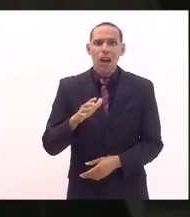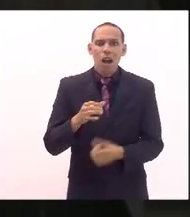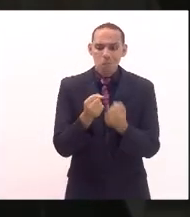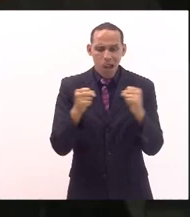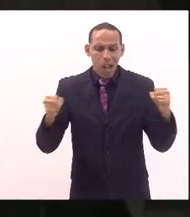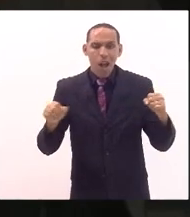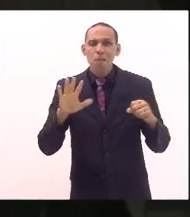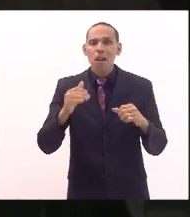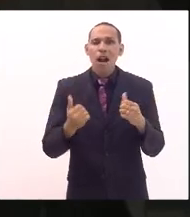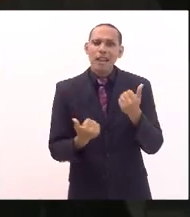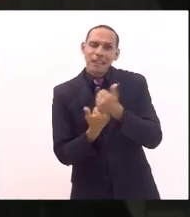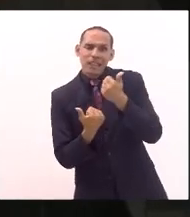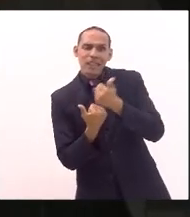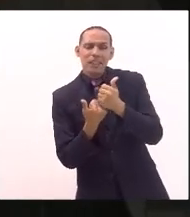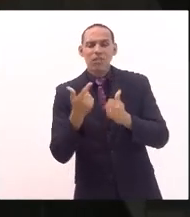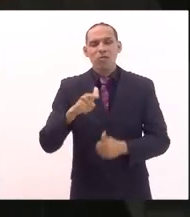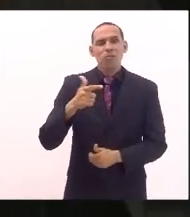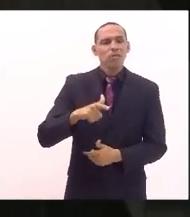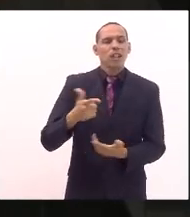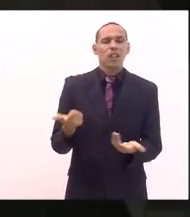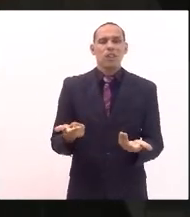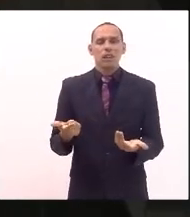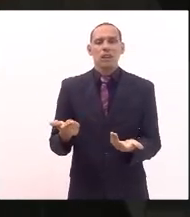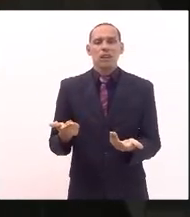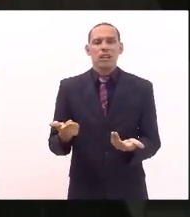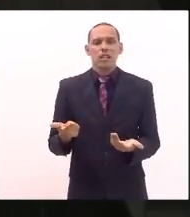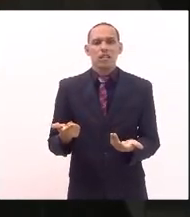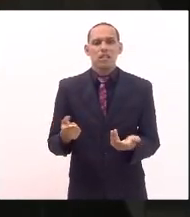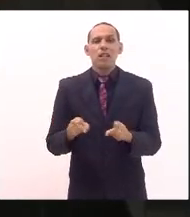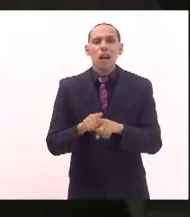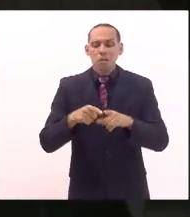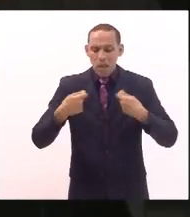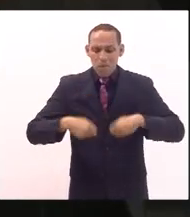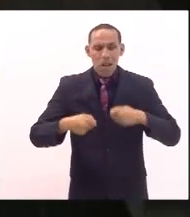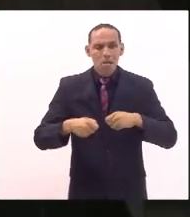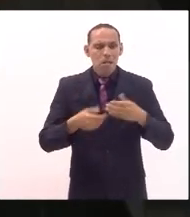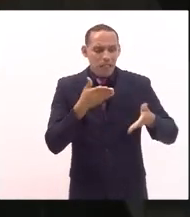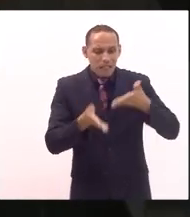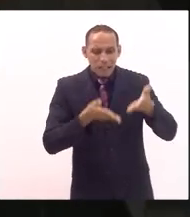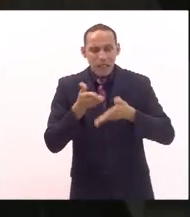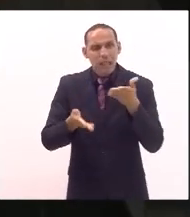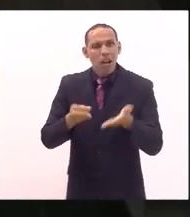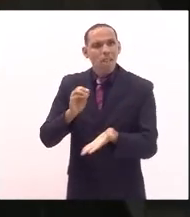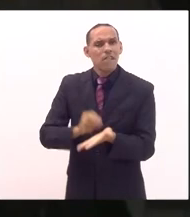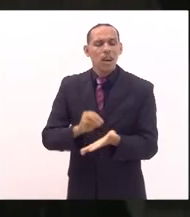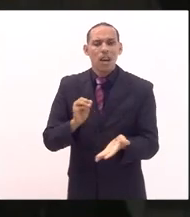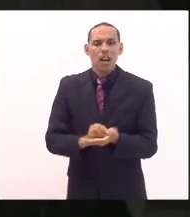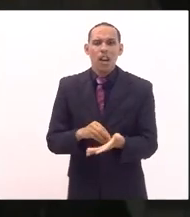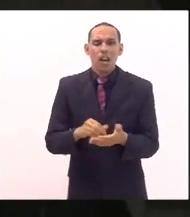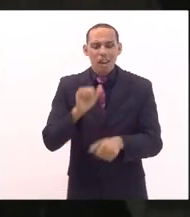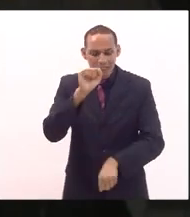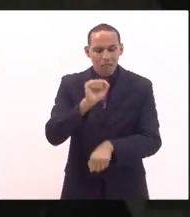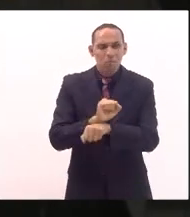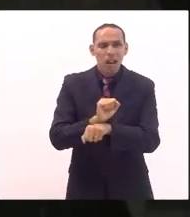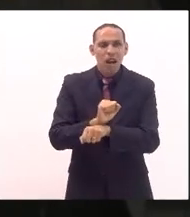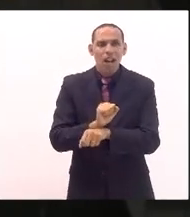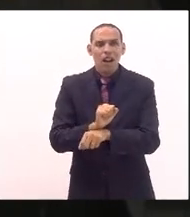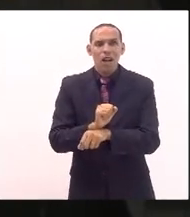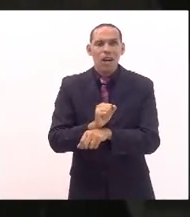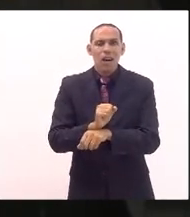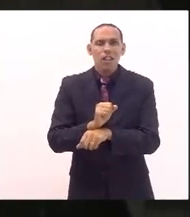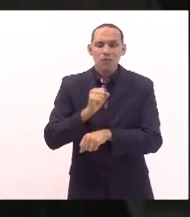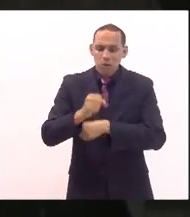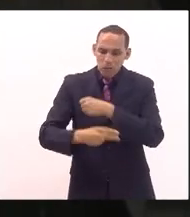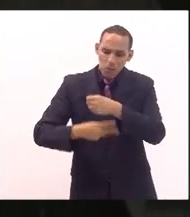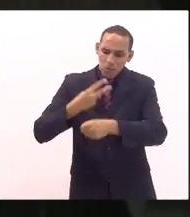sustentabilidade e sem dá conta das demandas que já existem das demandas que estão representadas a dois